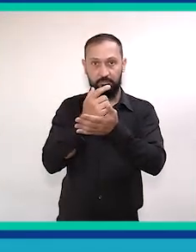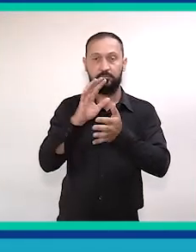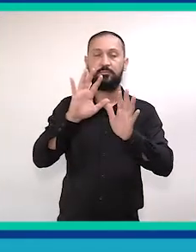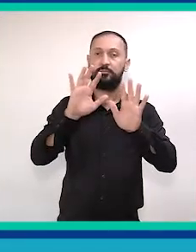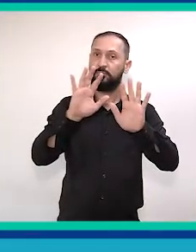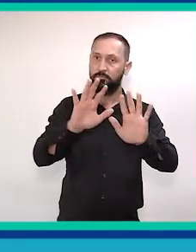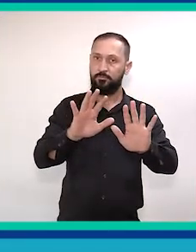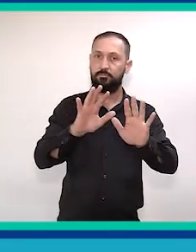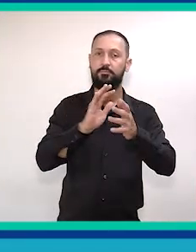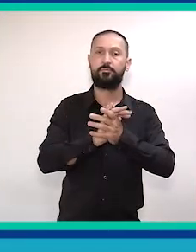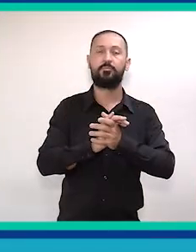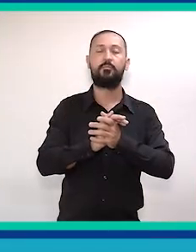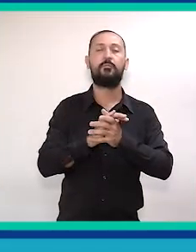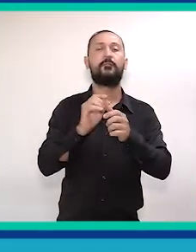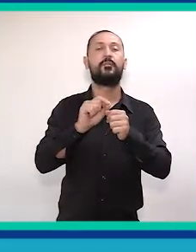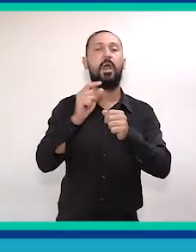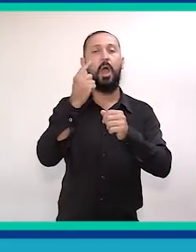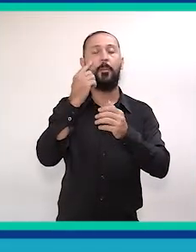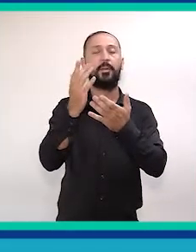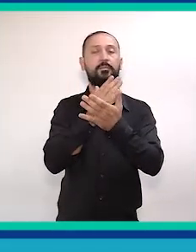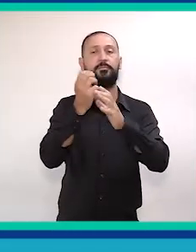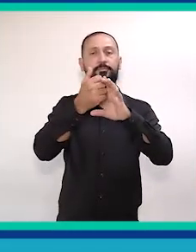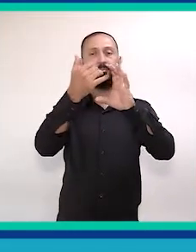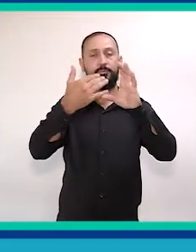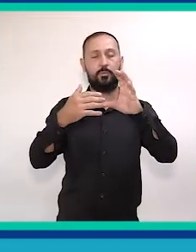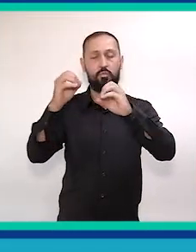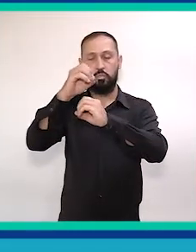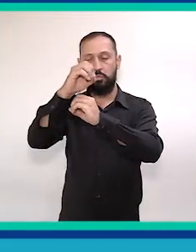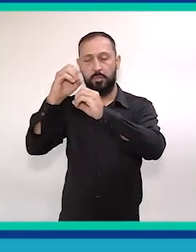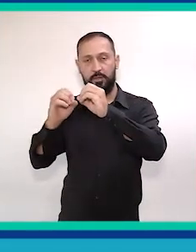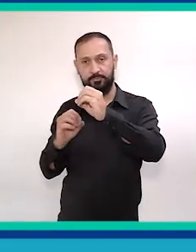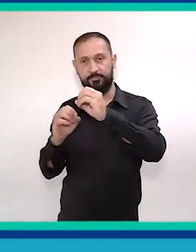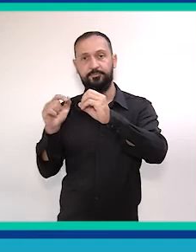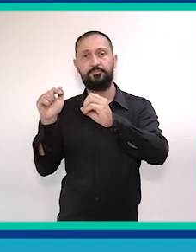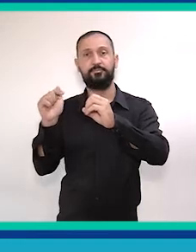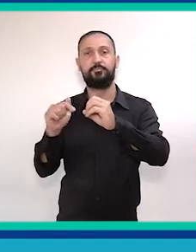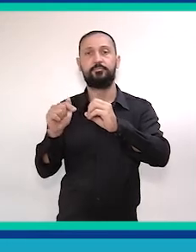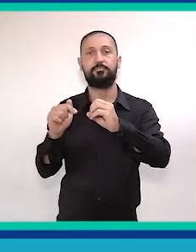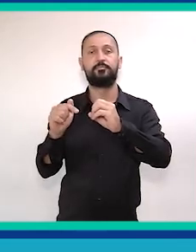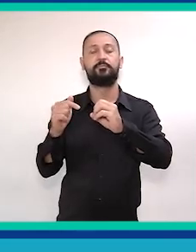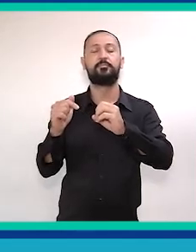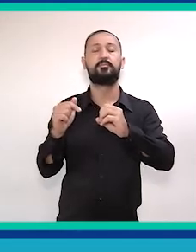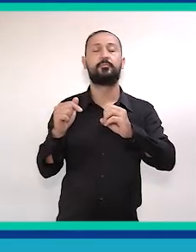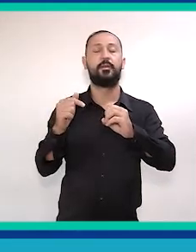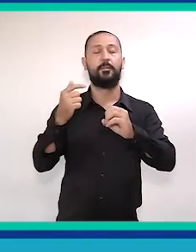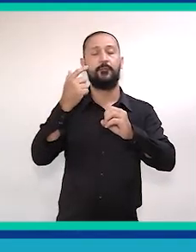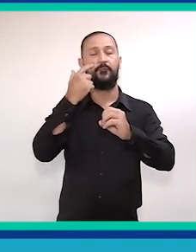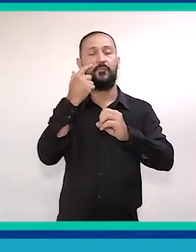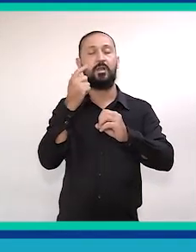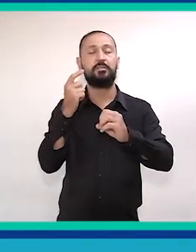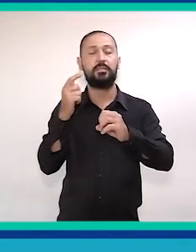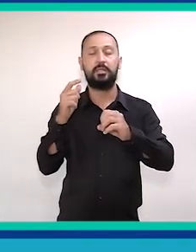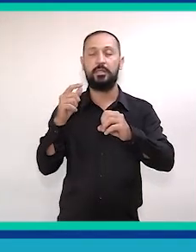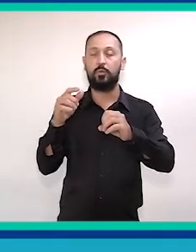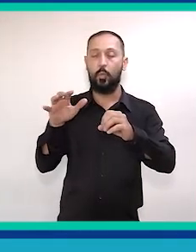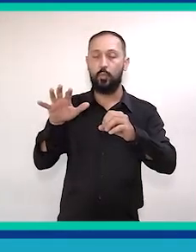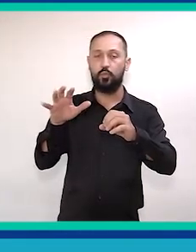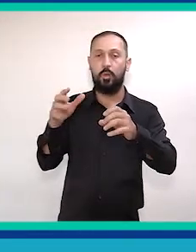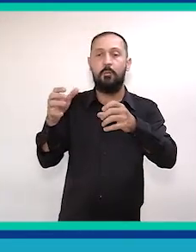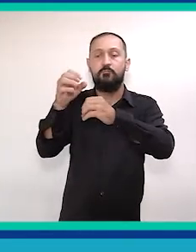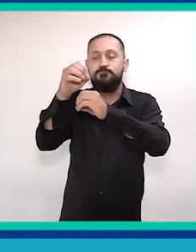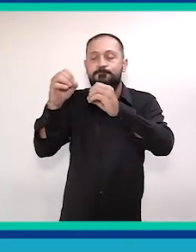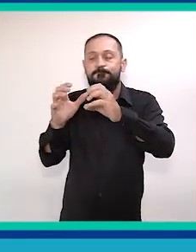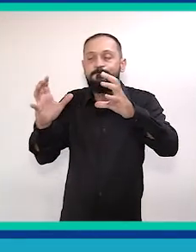farmacológica, a gente primeiro fez algumas caracterizações dessa molécula, caracterizações fisicoquímicas para a gente